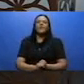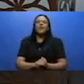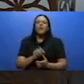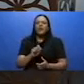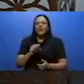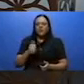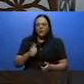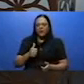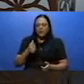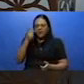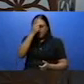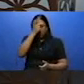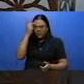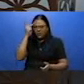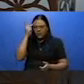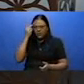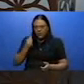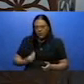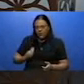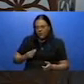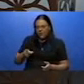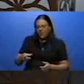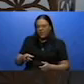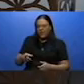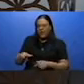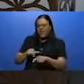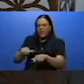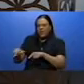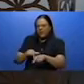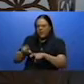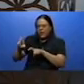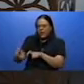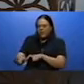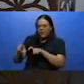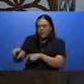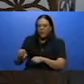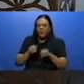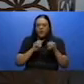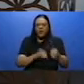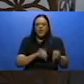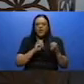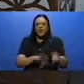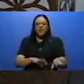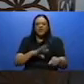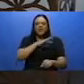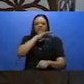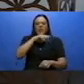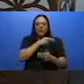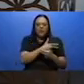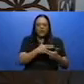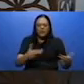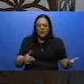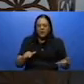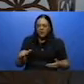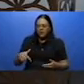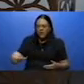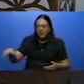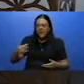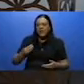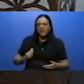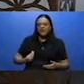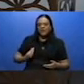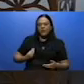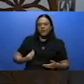região puderam desenvolver a agricultura e domesticar animais, garantindo a sua sobrevivência.